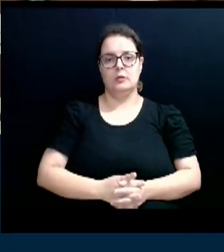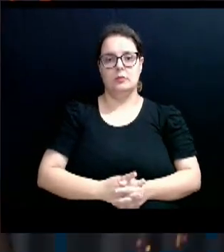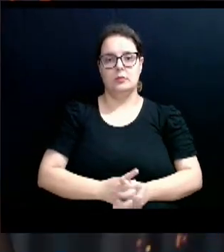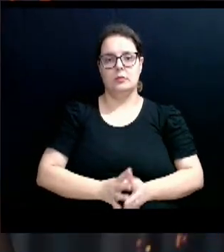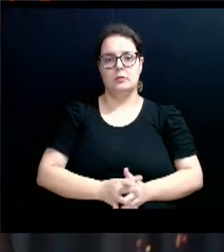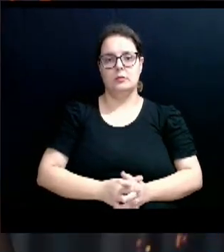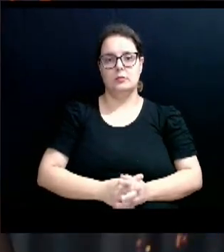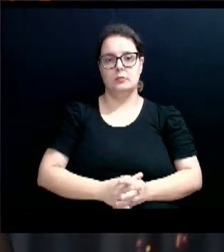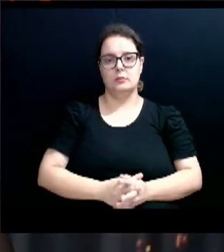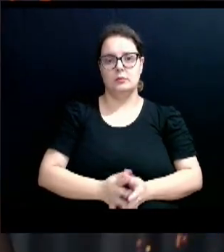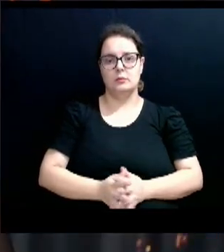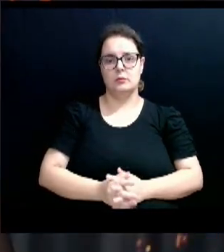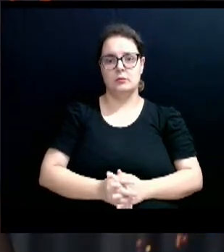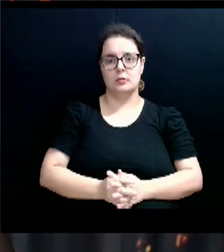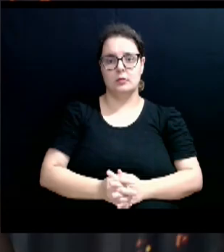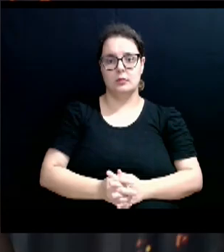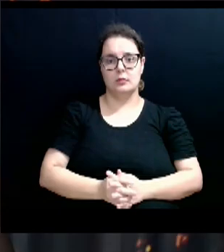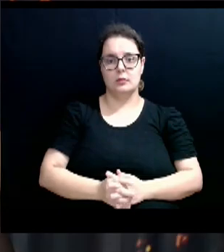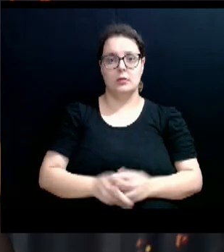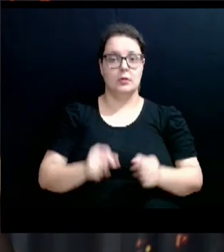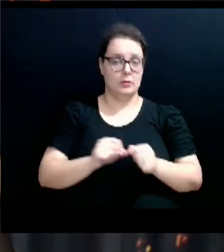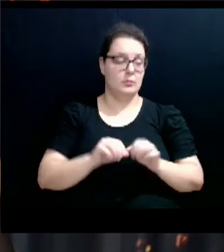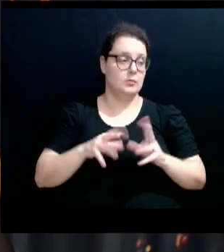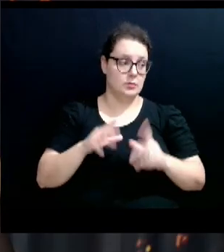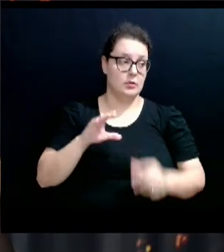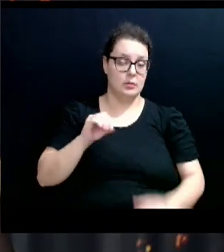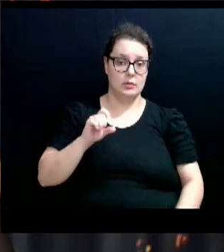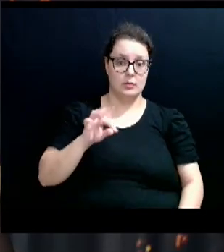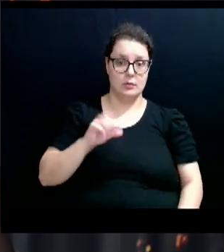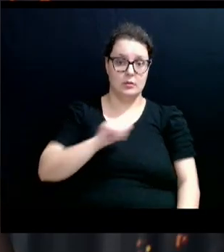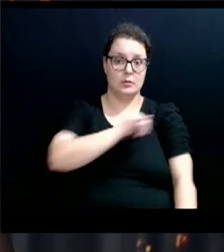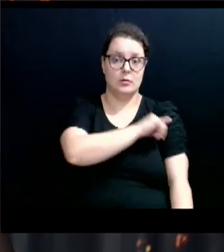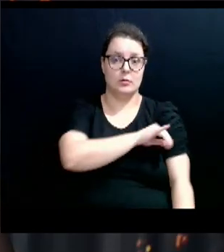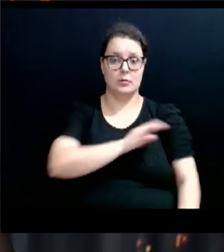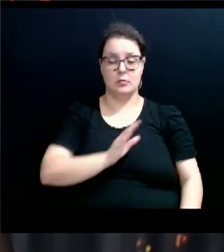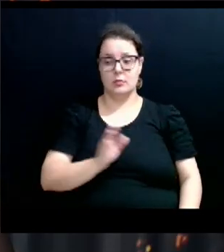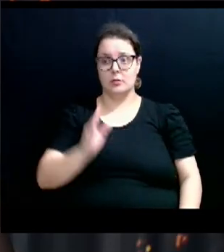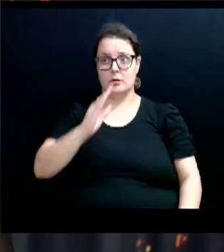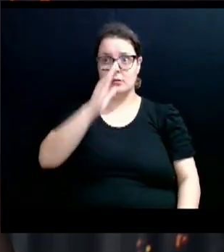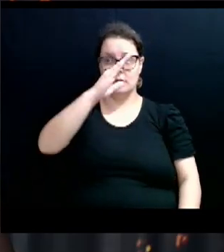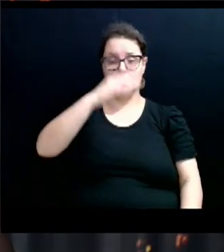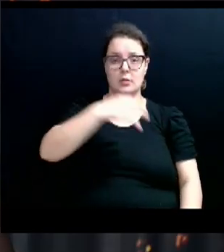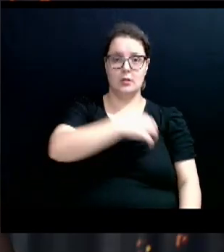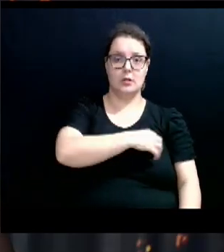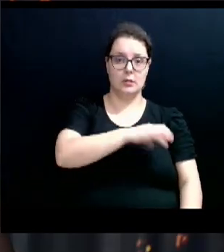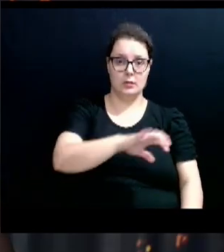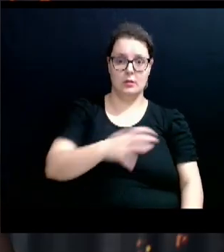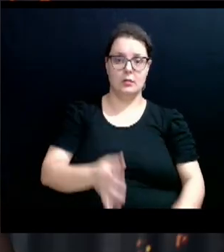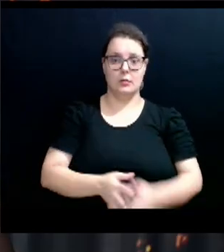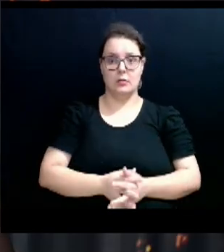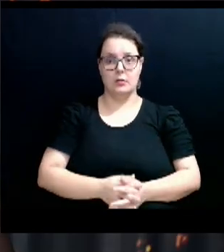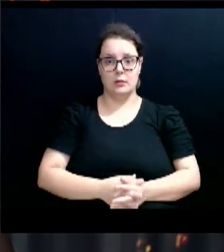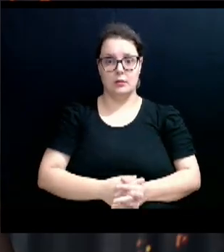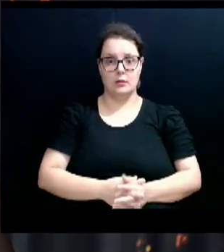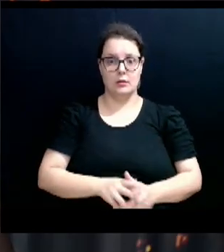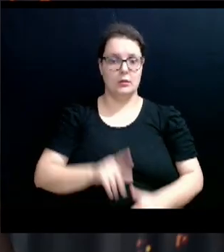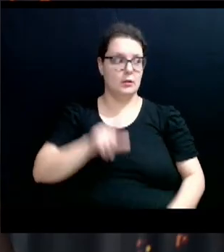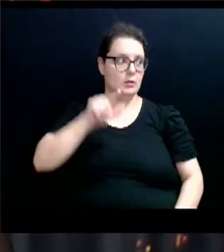Eu fiz toda a costa, né? Saindo do Rio de Janeiro até Salvador. E aí, depois disso, comecei